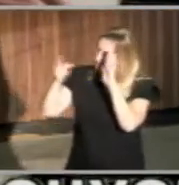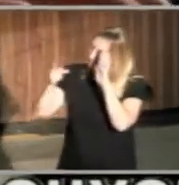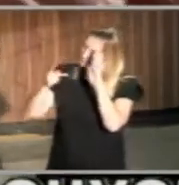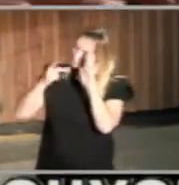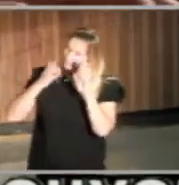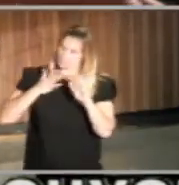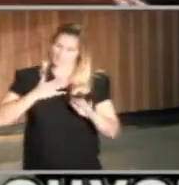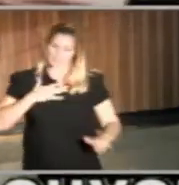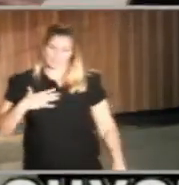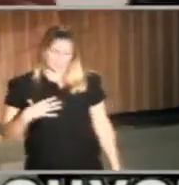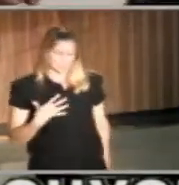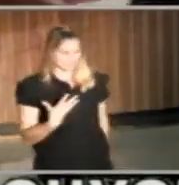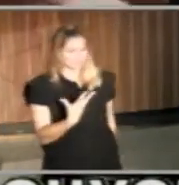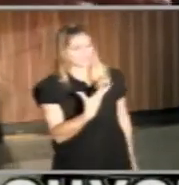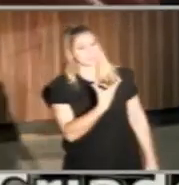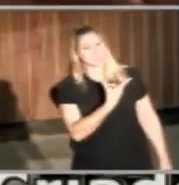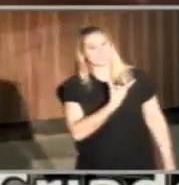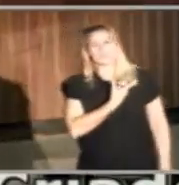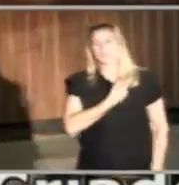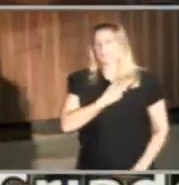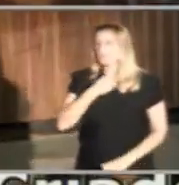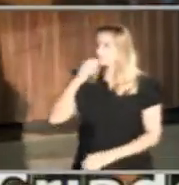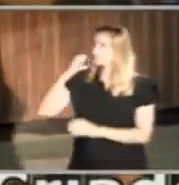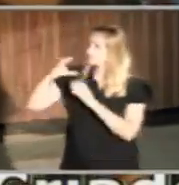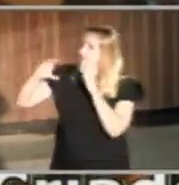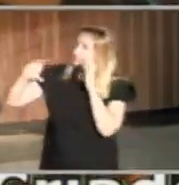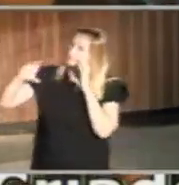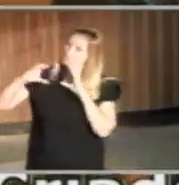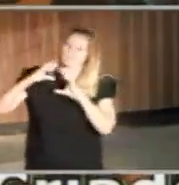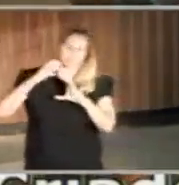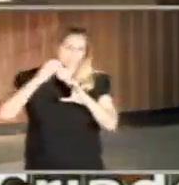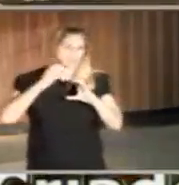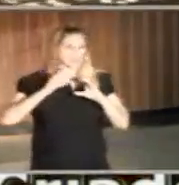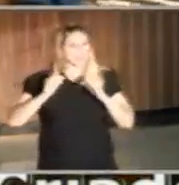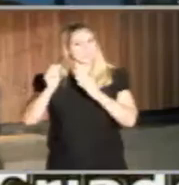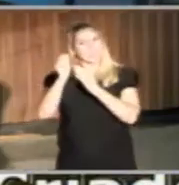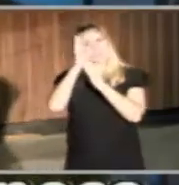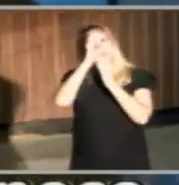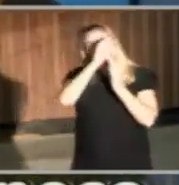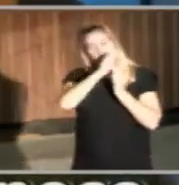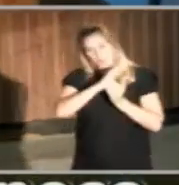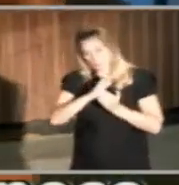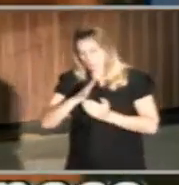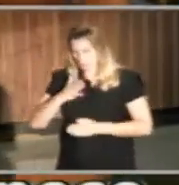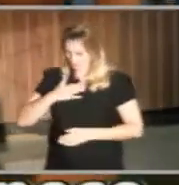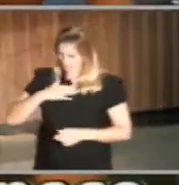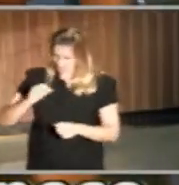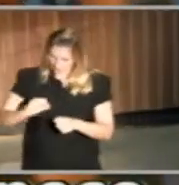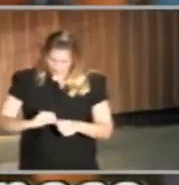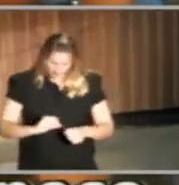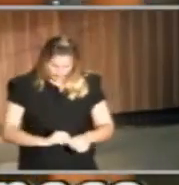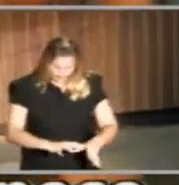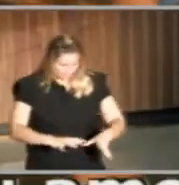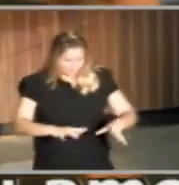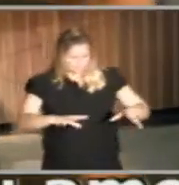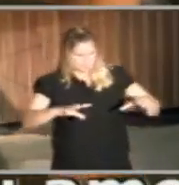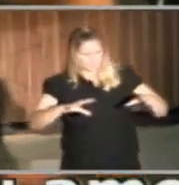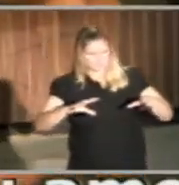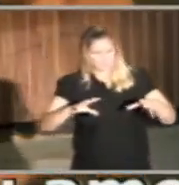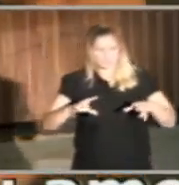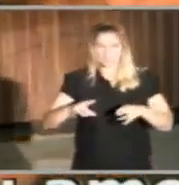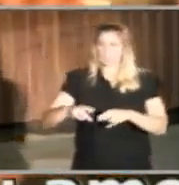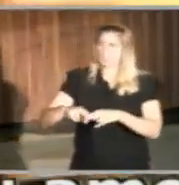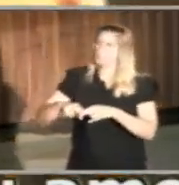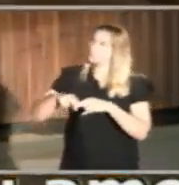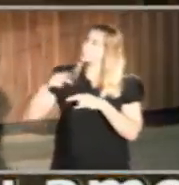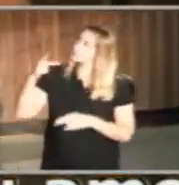Salvador, cantarei louvores ao meu Criador. Sempre permaneço